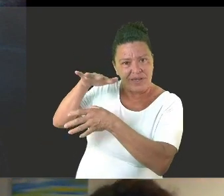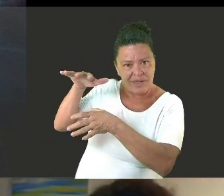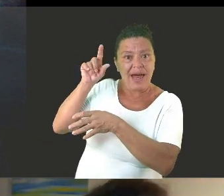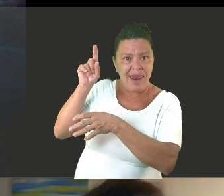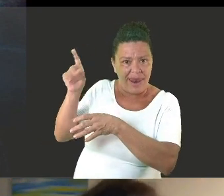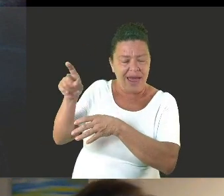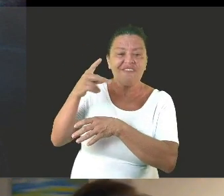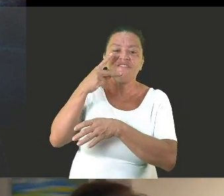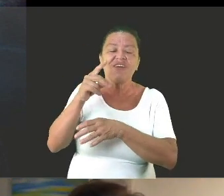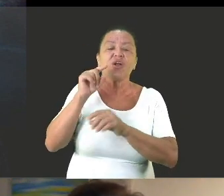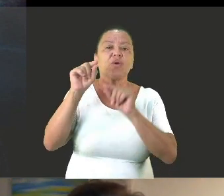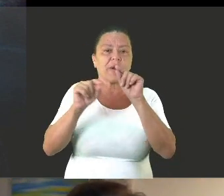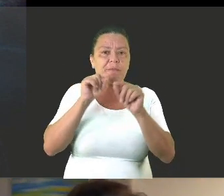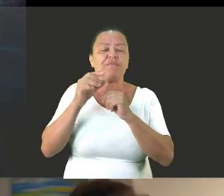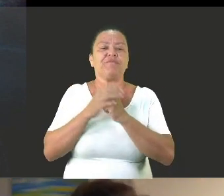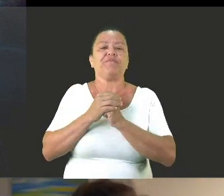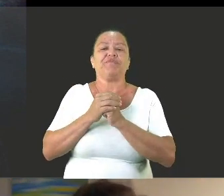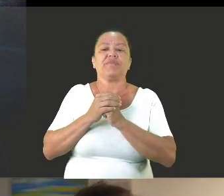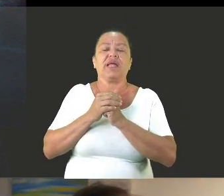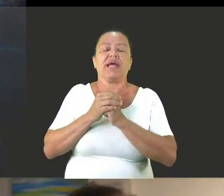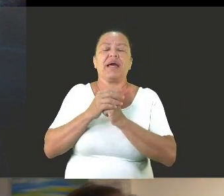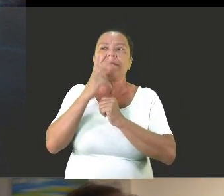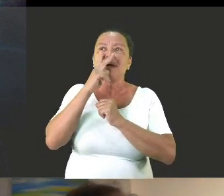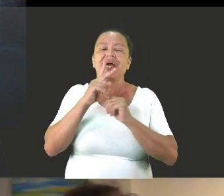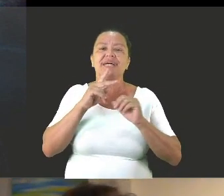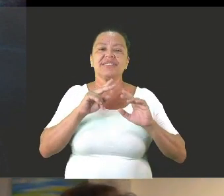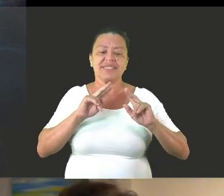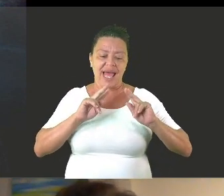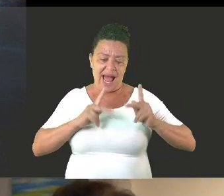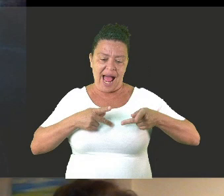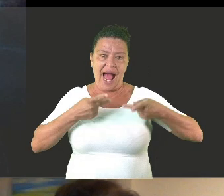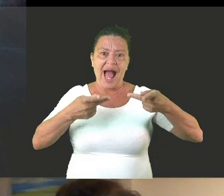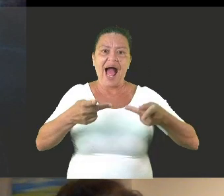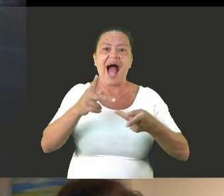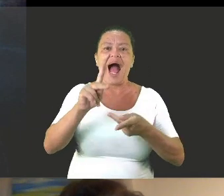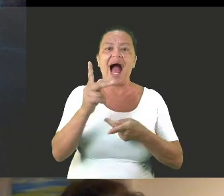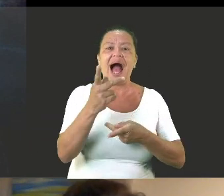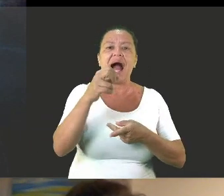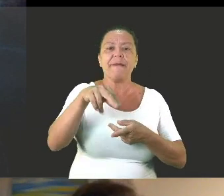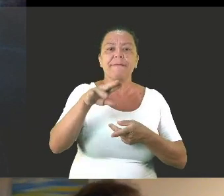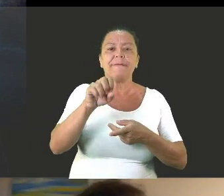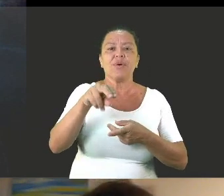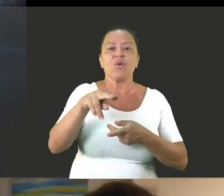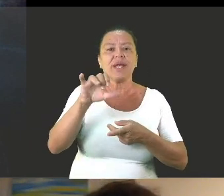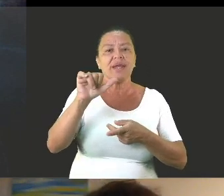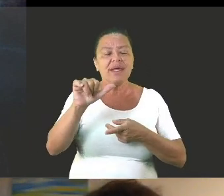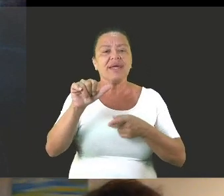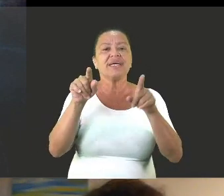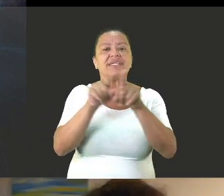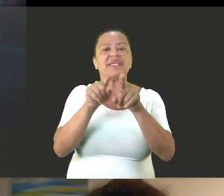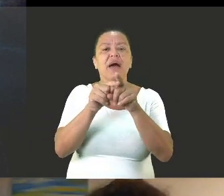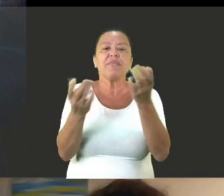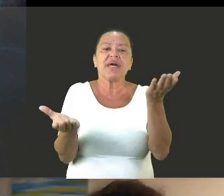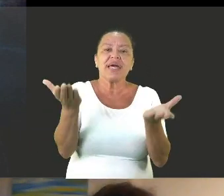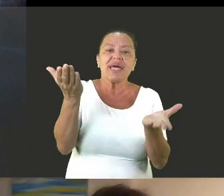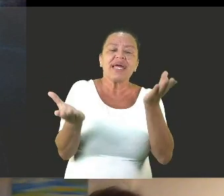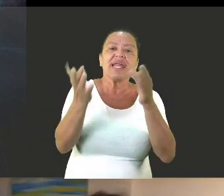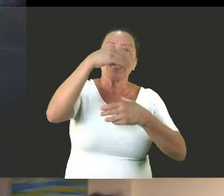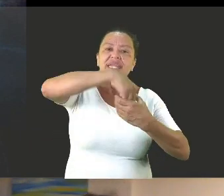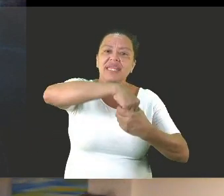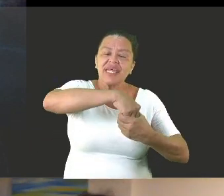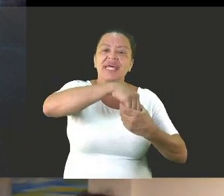os chineses chamam do Qi harmonioso, engloba todos os contrastes, né? Esse equilíbrio interno